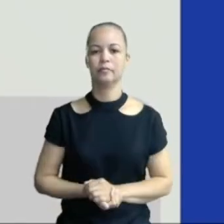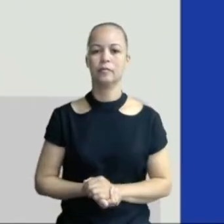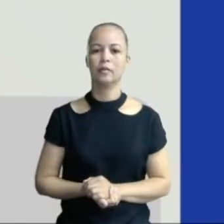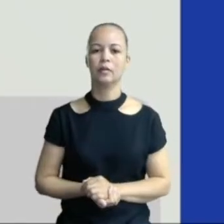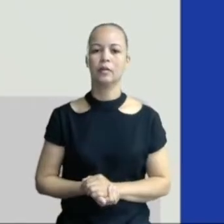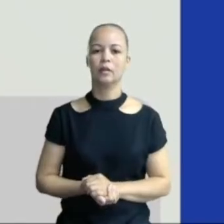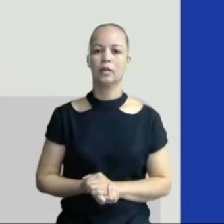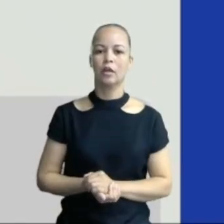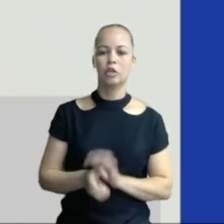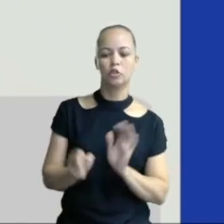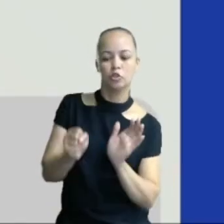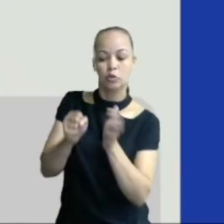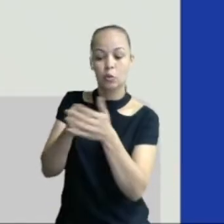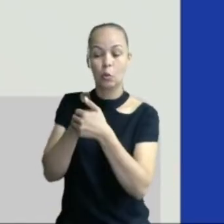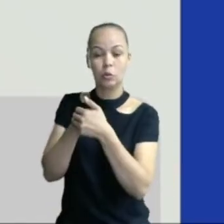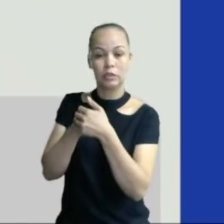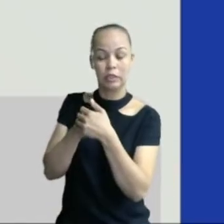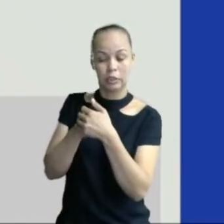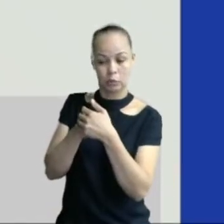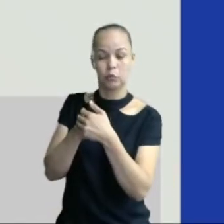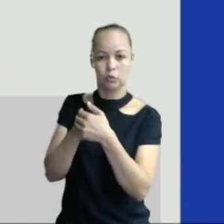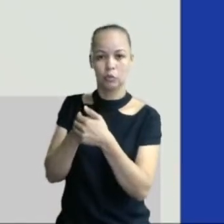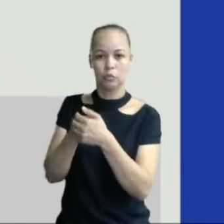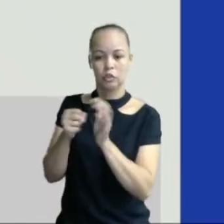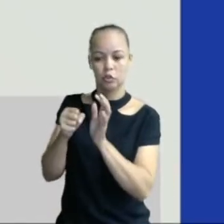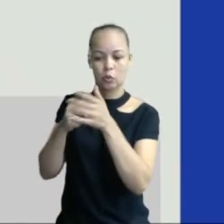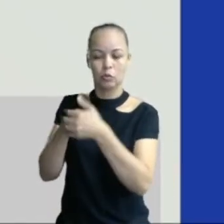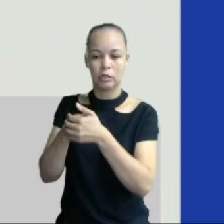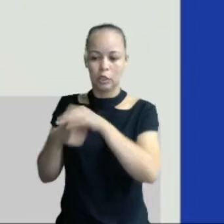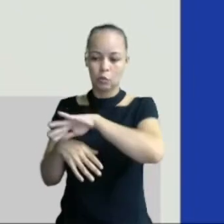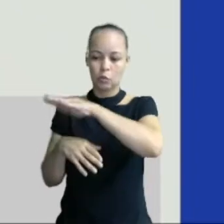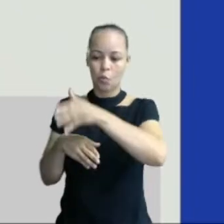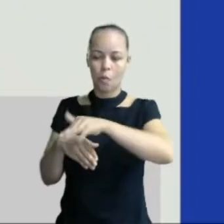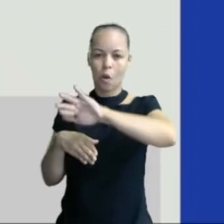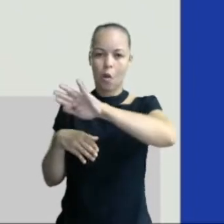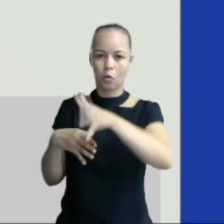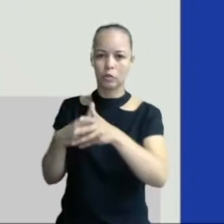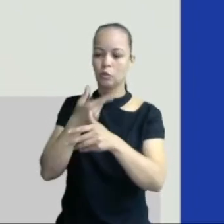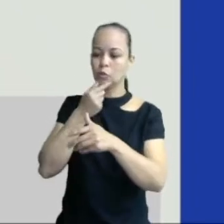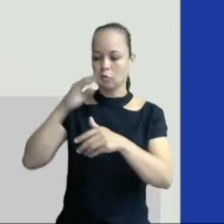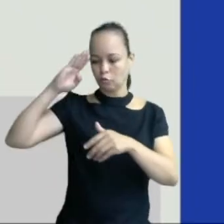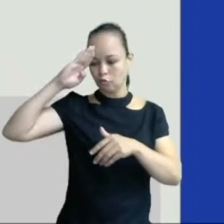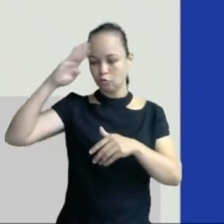Refugiado no monte com seus soldados, João Fernandes Vieira,